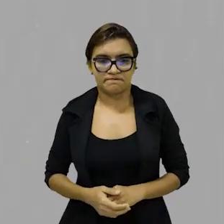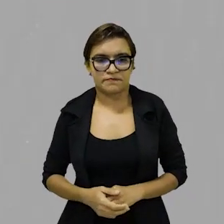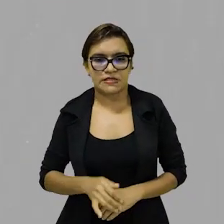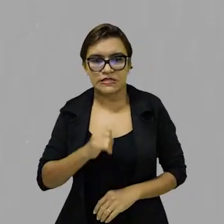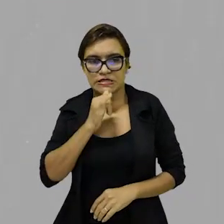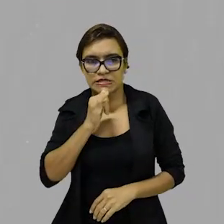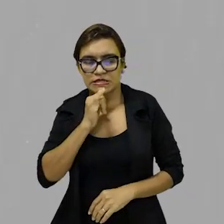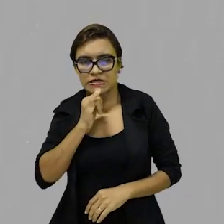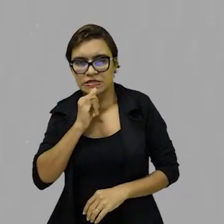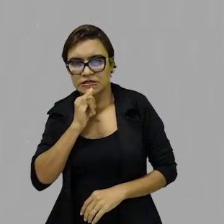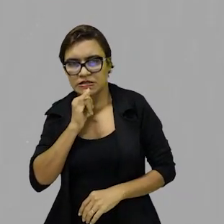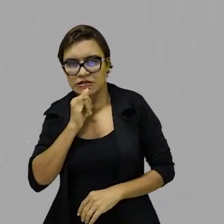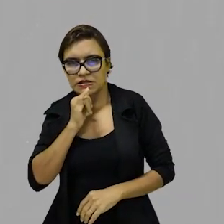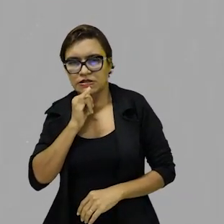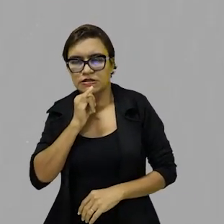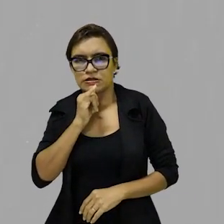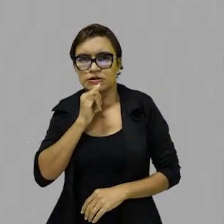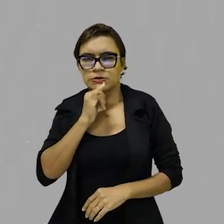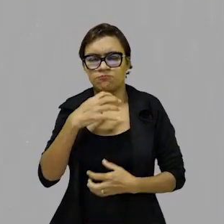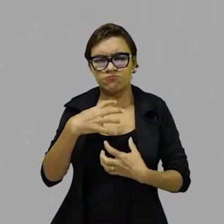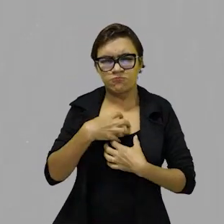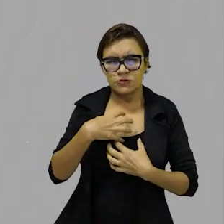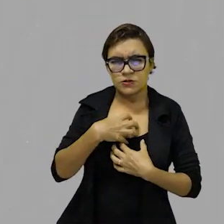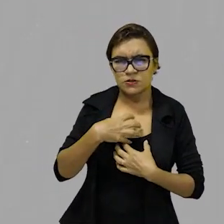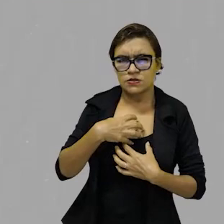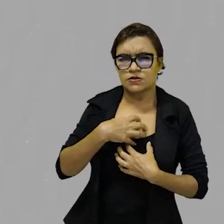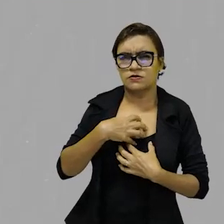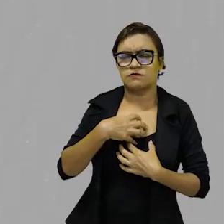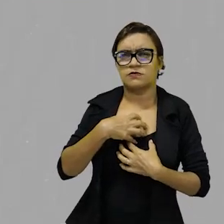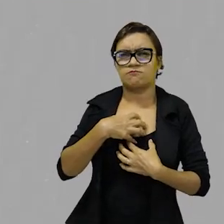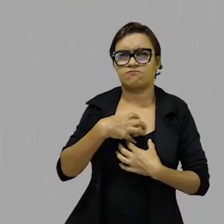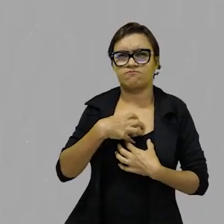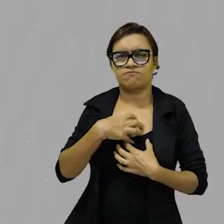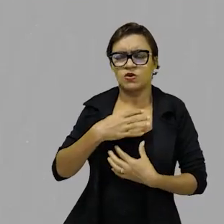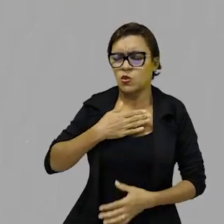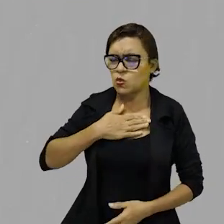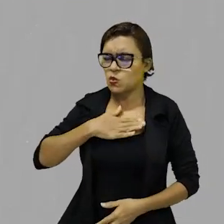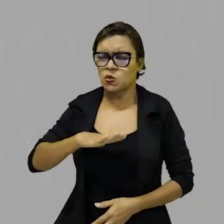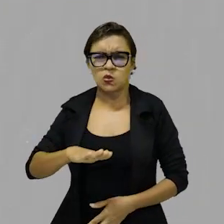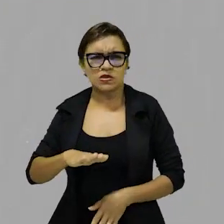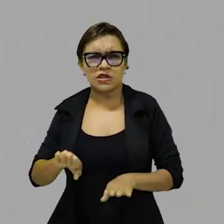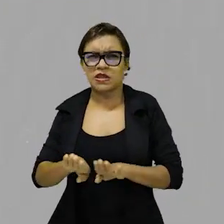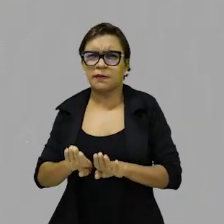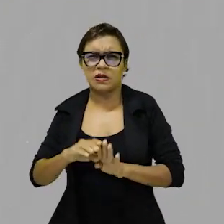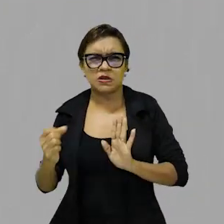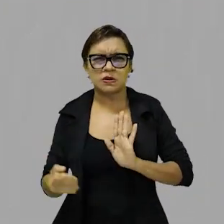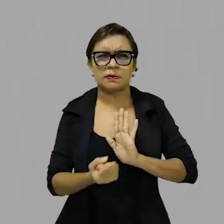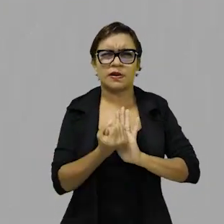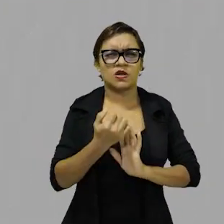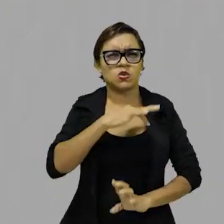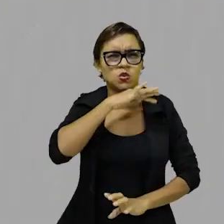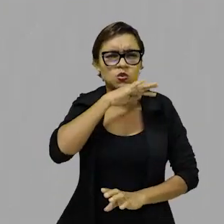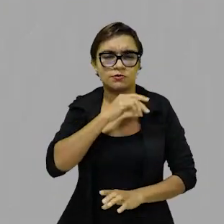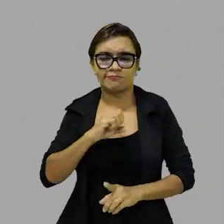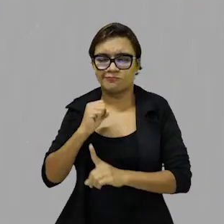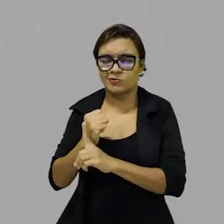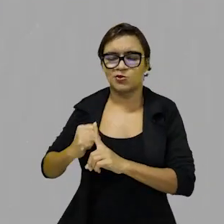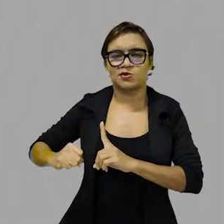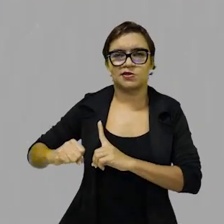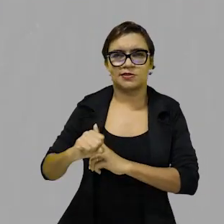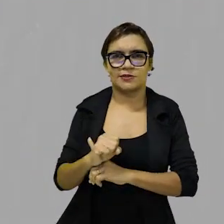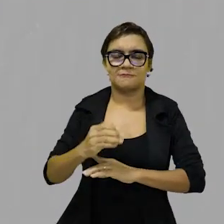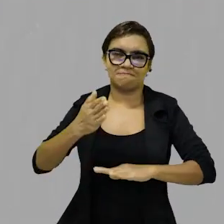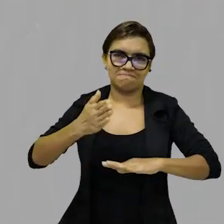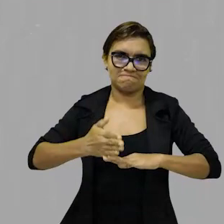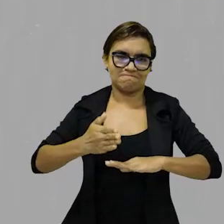Amargura, espanto, insatisfação, impactos negativos, né, nessa dita sociedade